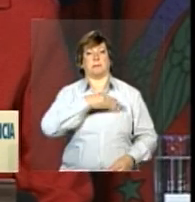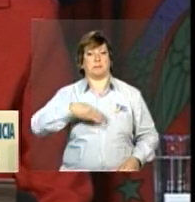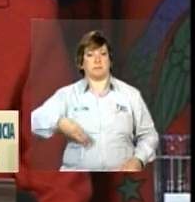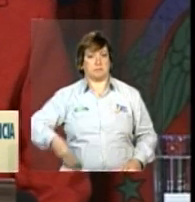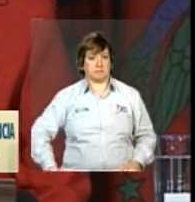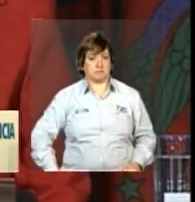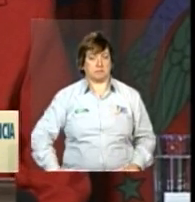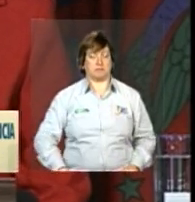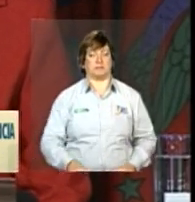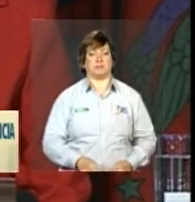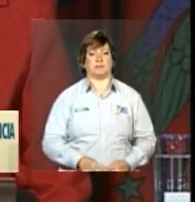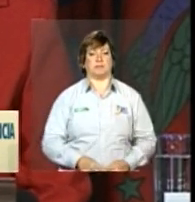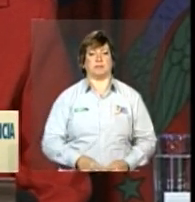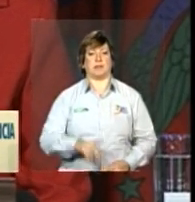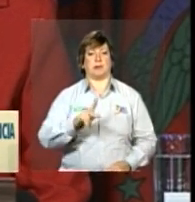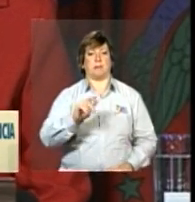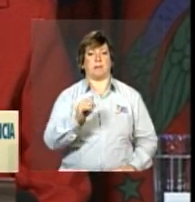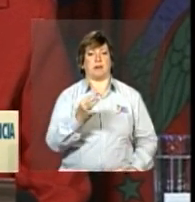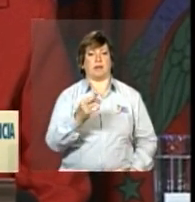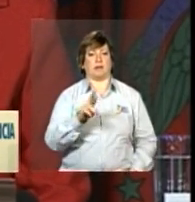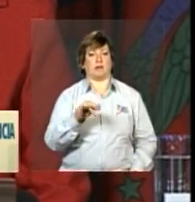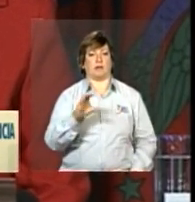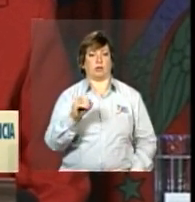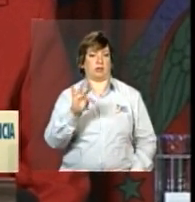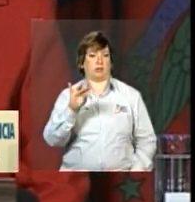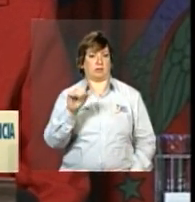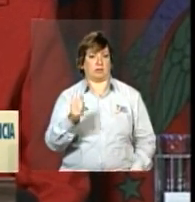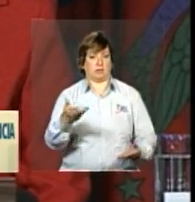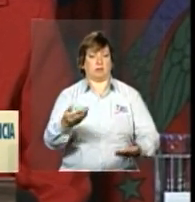ministro de Relações Exteriores,